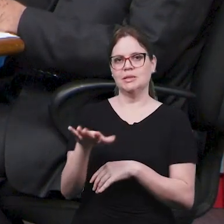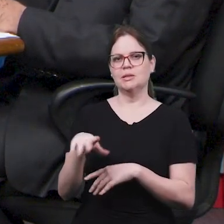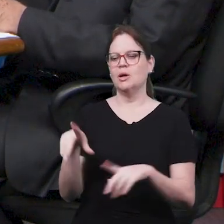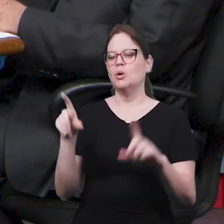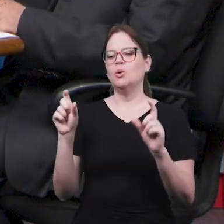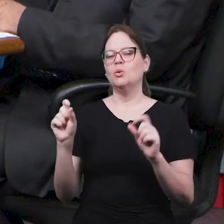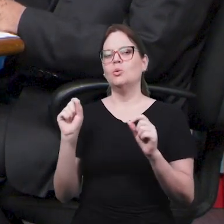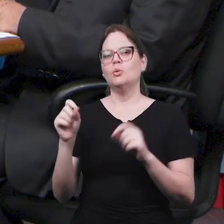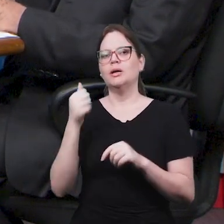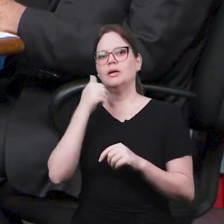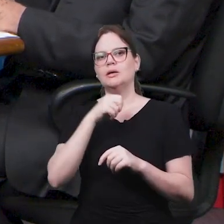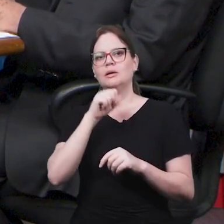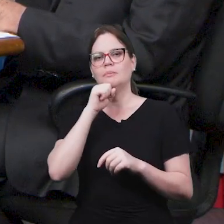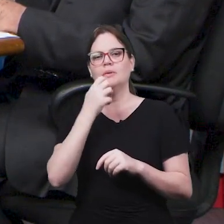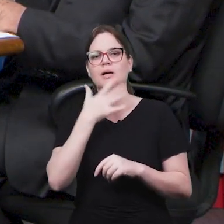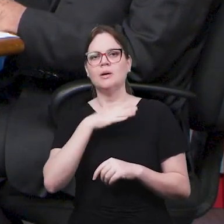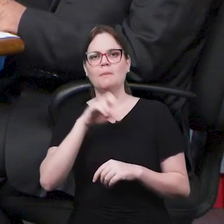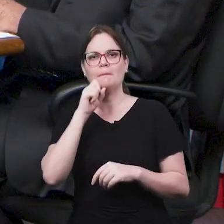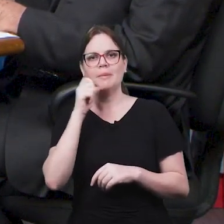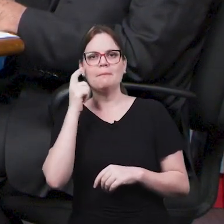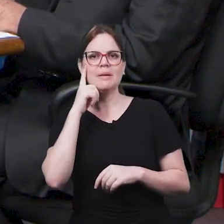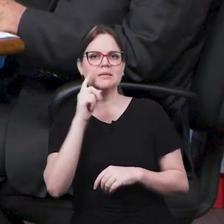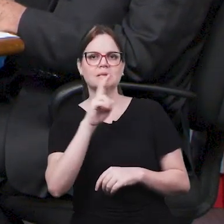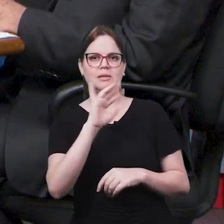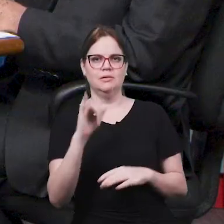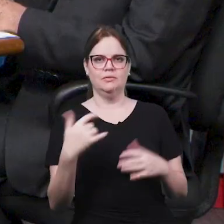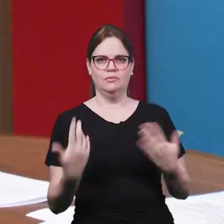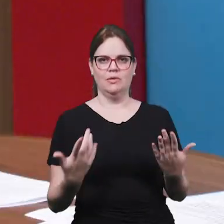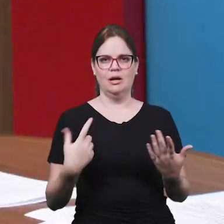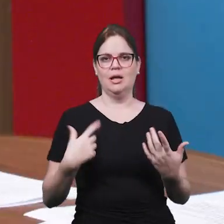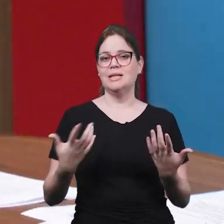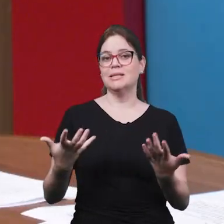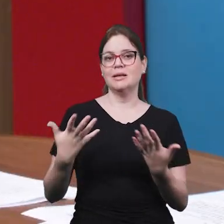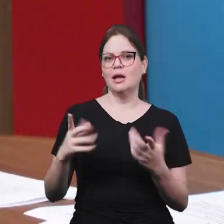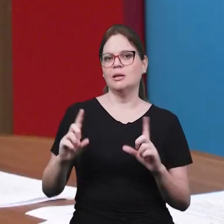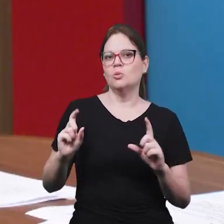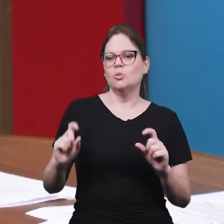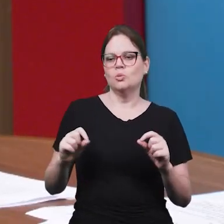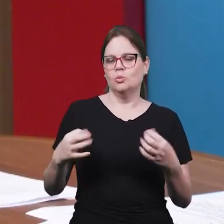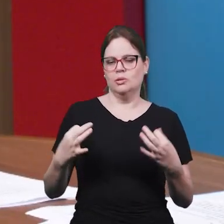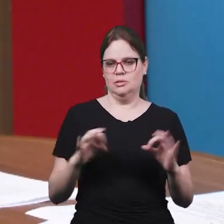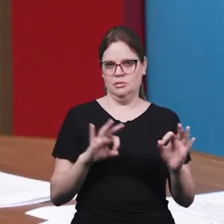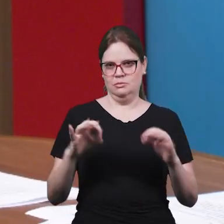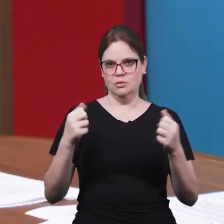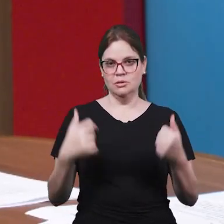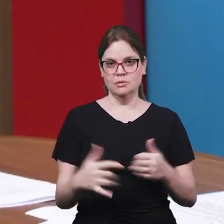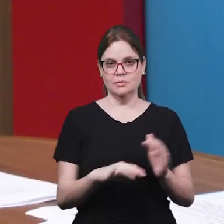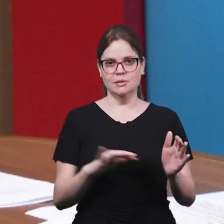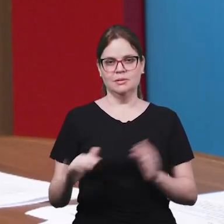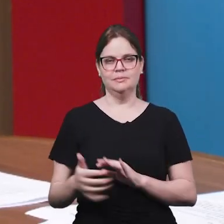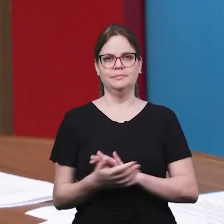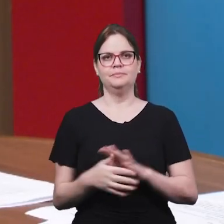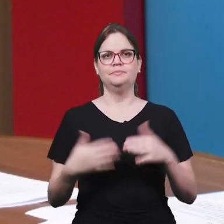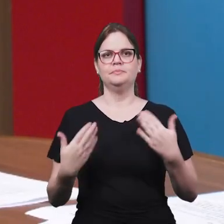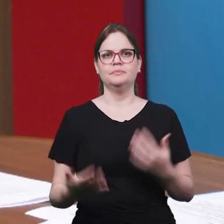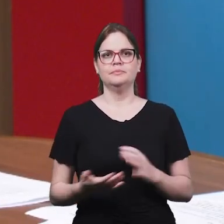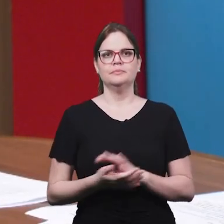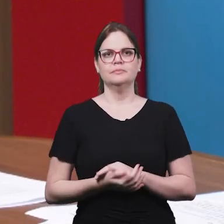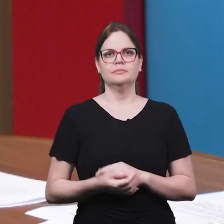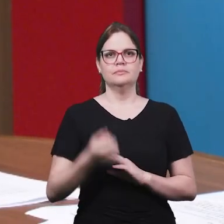especialmente para os adolescentes? Por favor, pode comentar alguma coisa? Sim, nesse caso, os